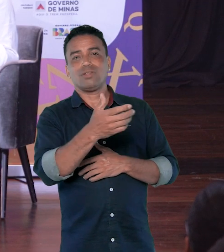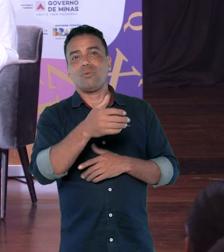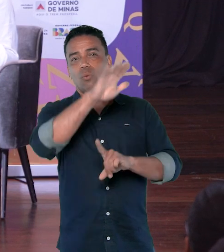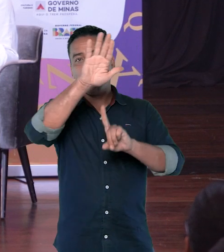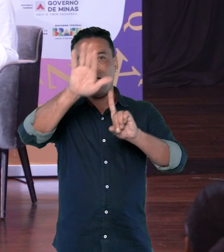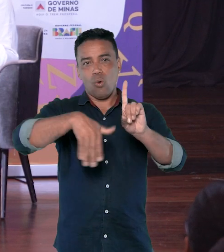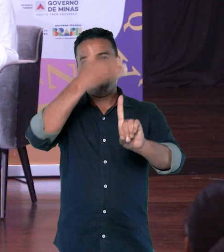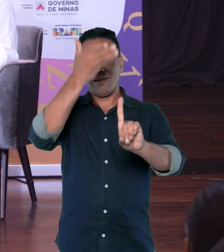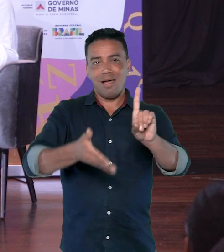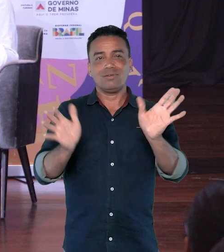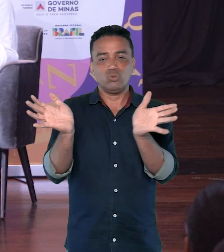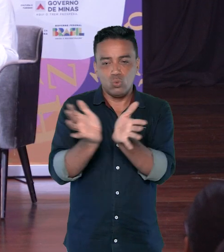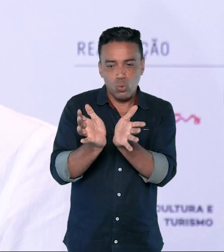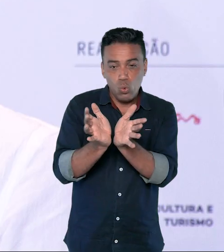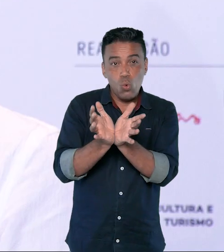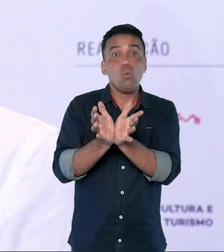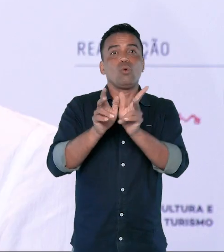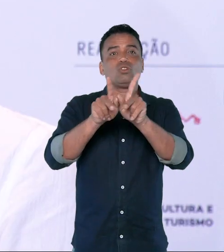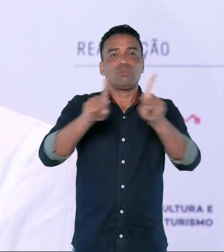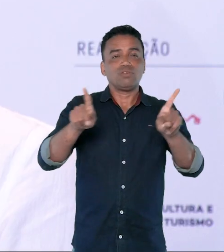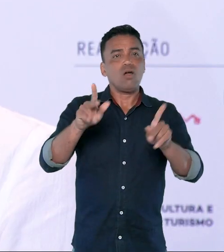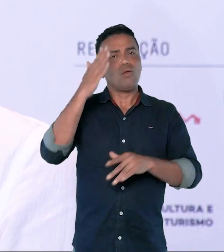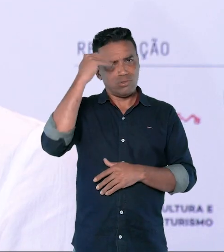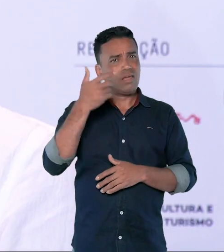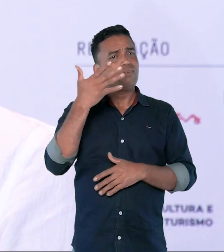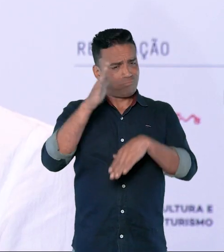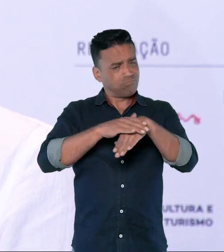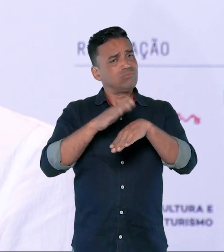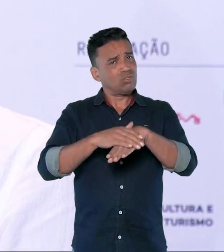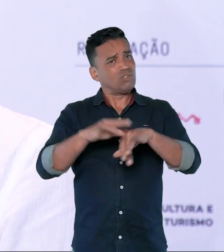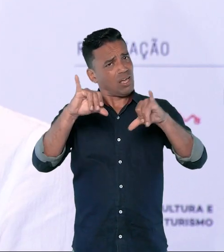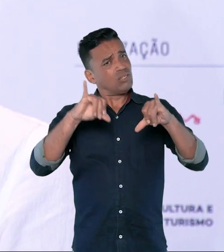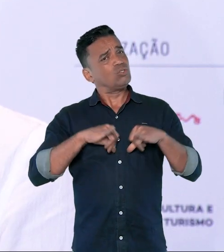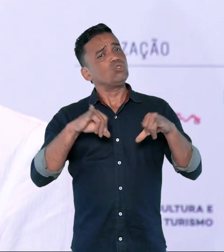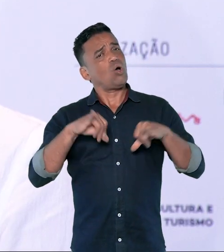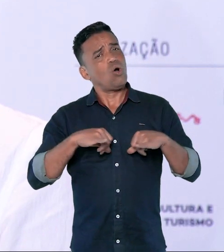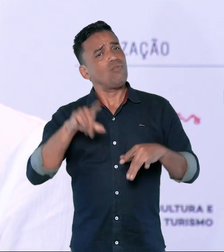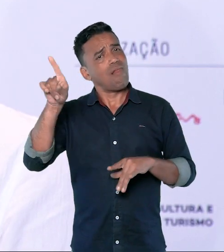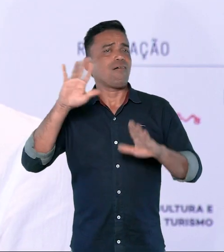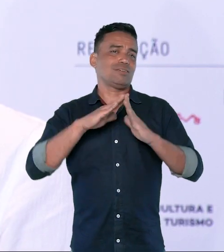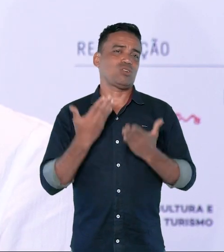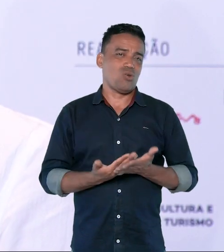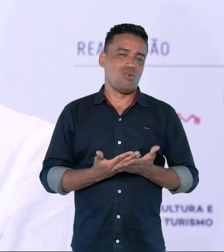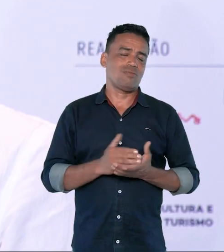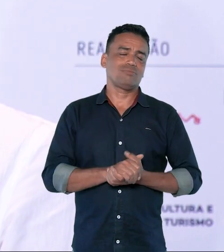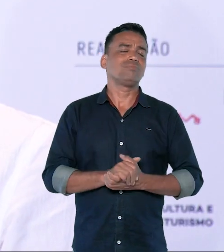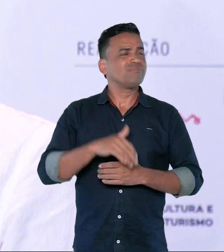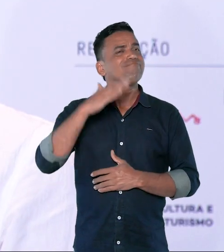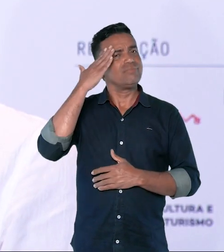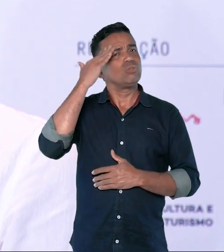professores, uma forma de dizer, eu sei o que você passa. É um jeito de dizer, eu sei que você